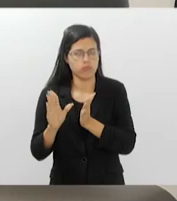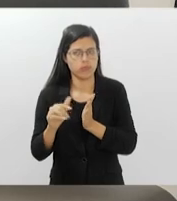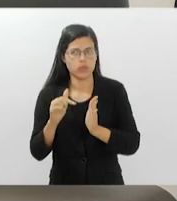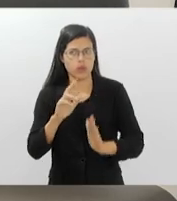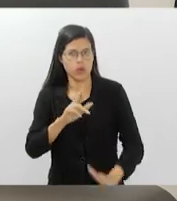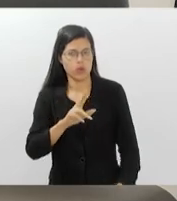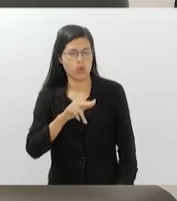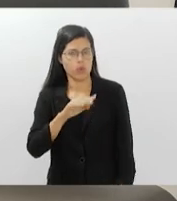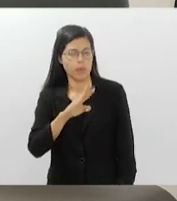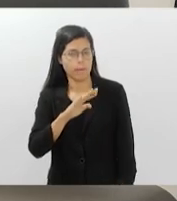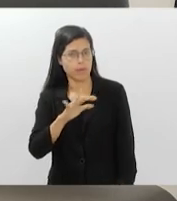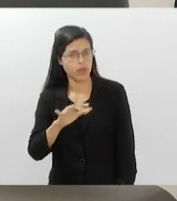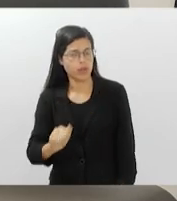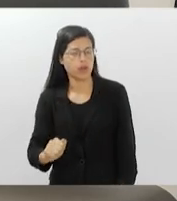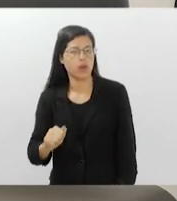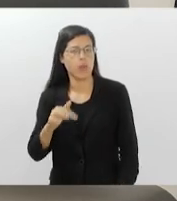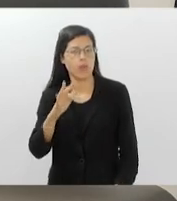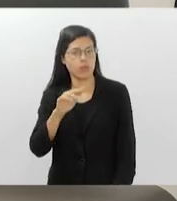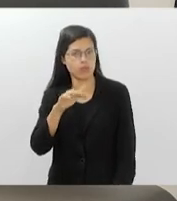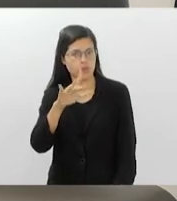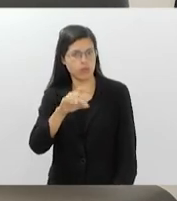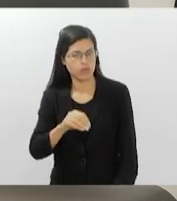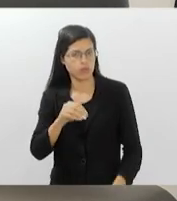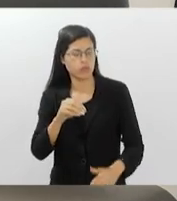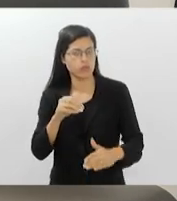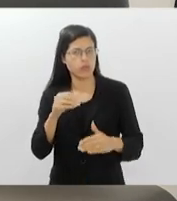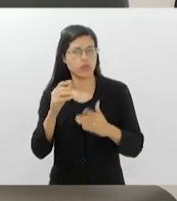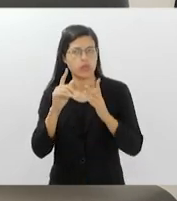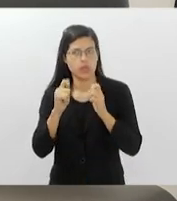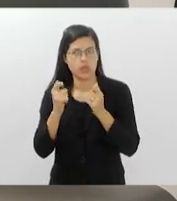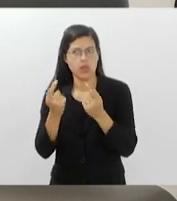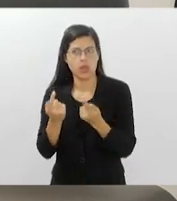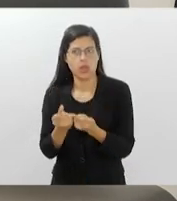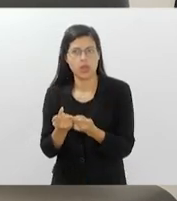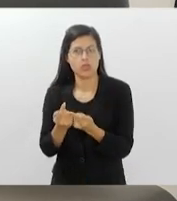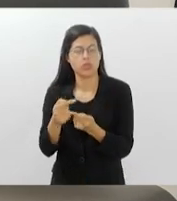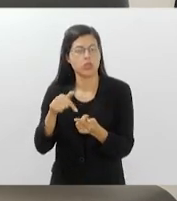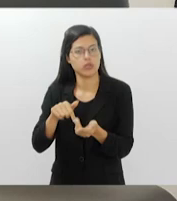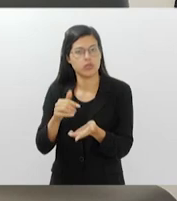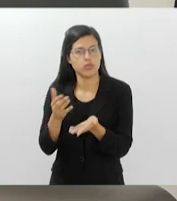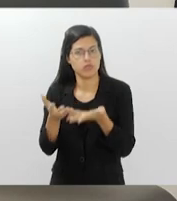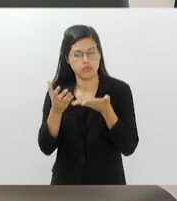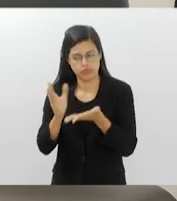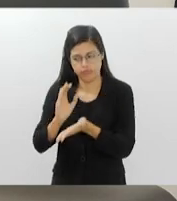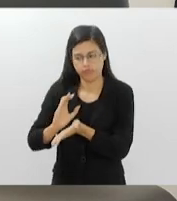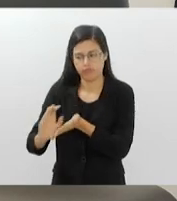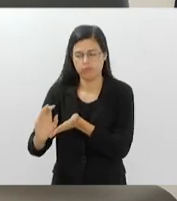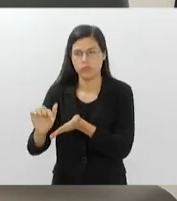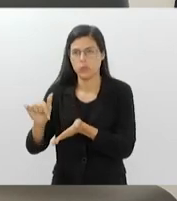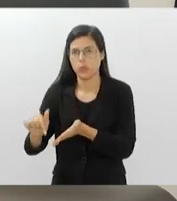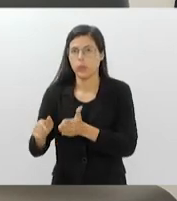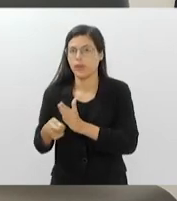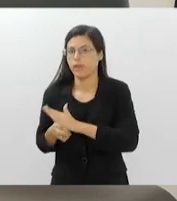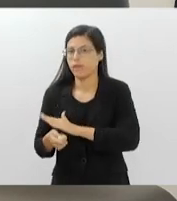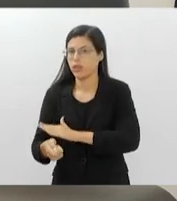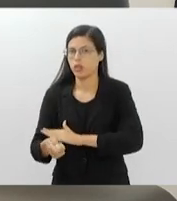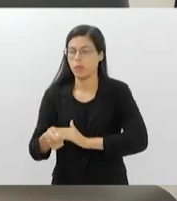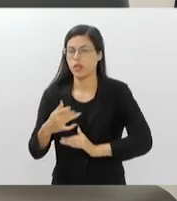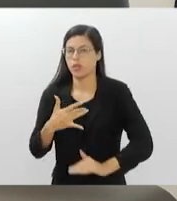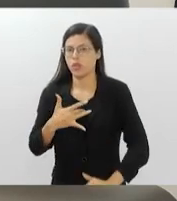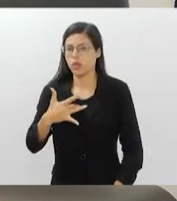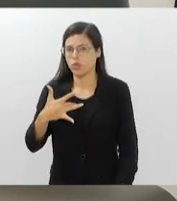Assembleia para que parte dessa rubrica tenha eh um investimento na